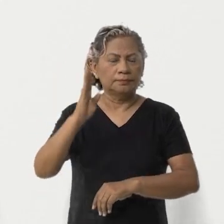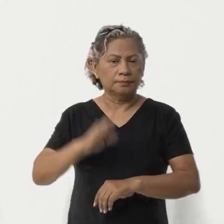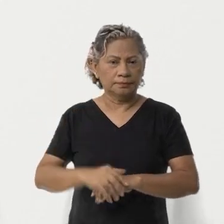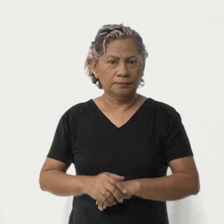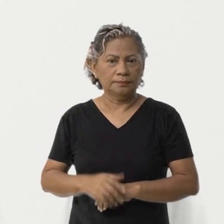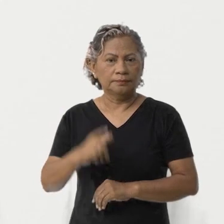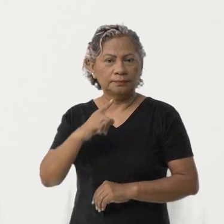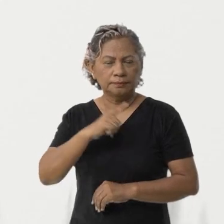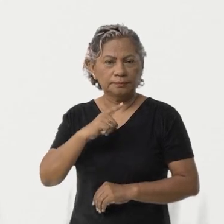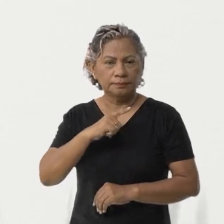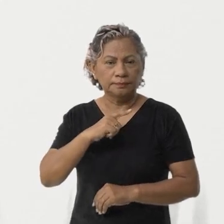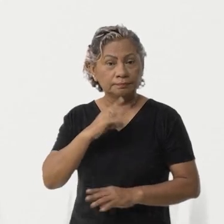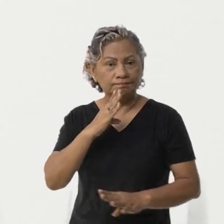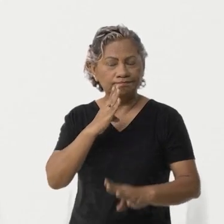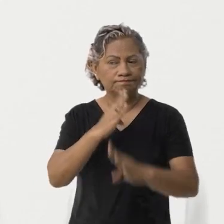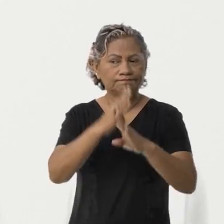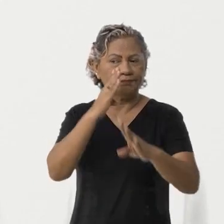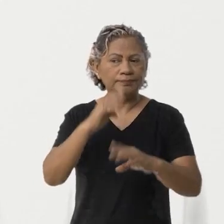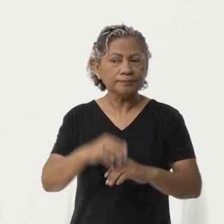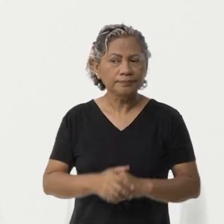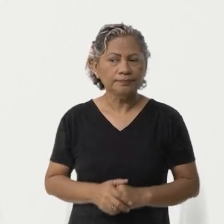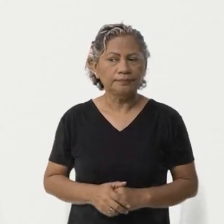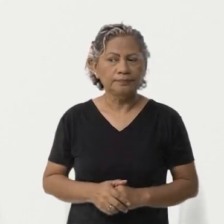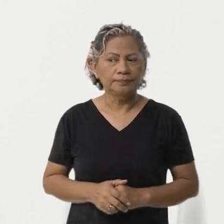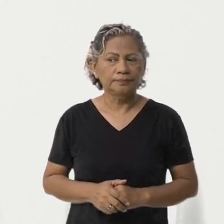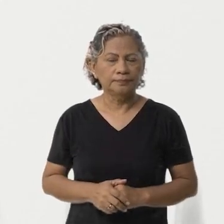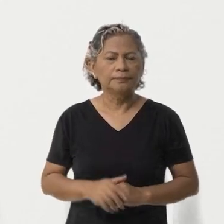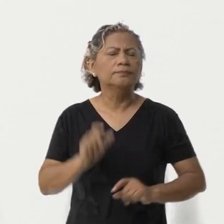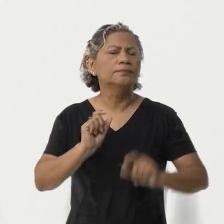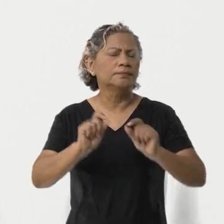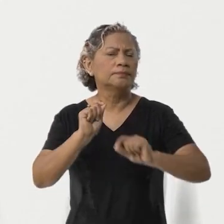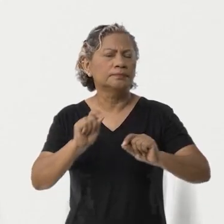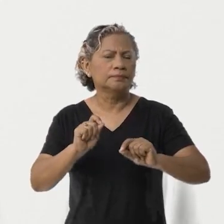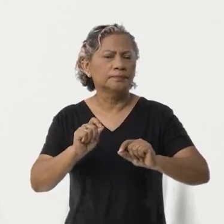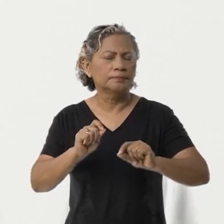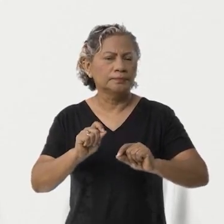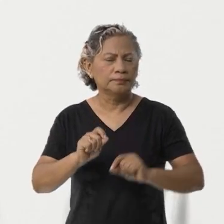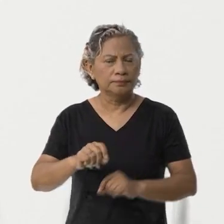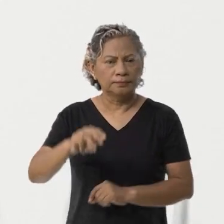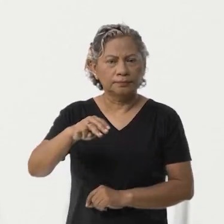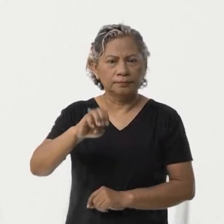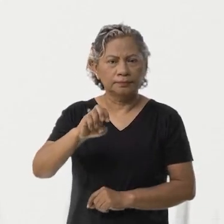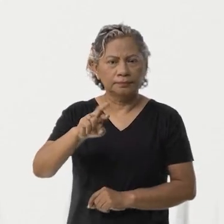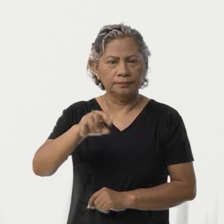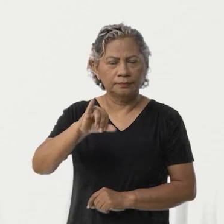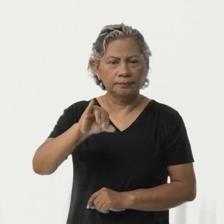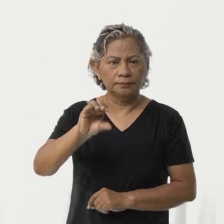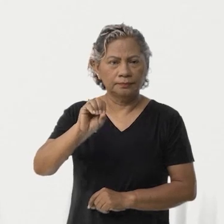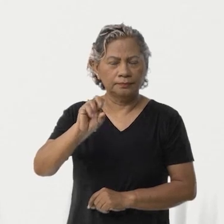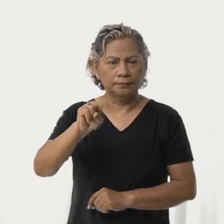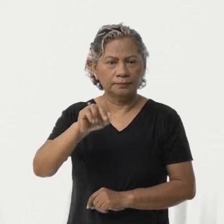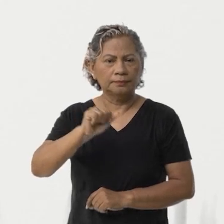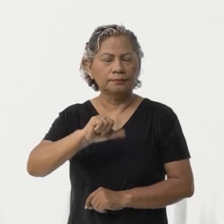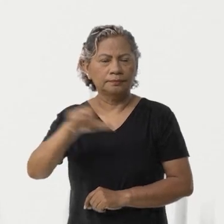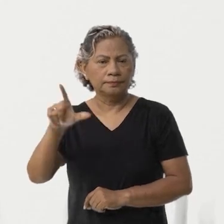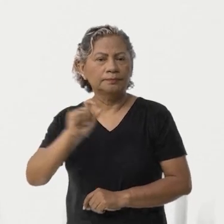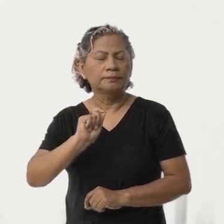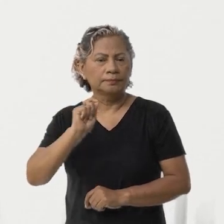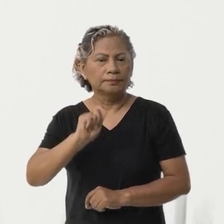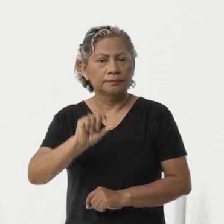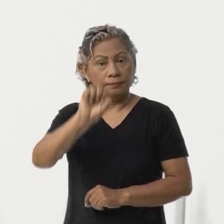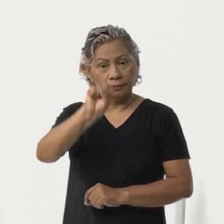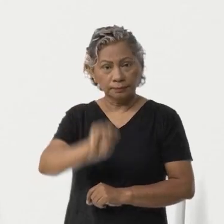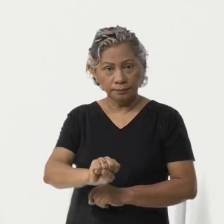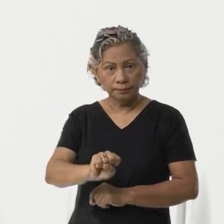hemisfério meridional. Se setentrional é norte, o que é o meridional? O sul. Então, a maior parte do Brasil